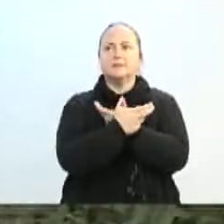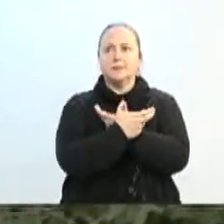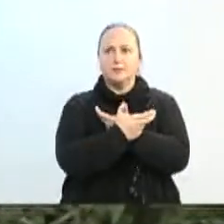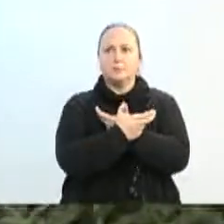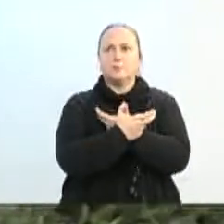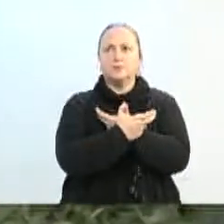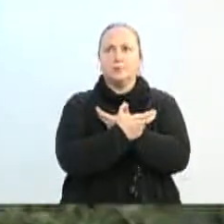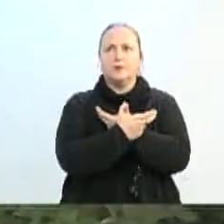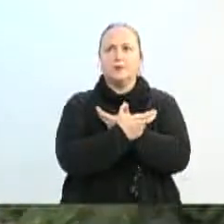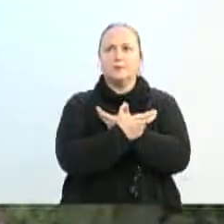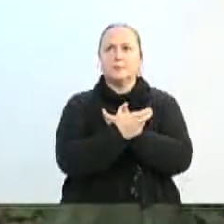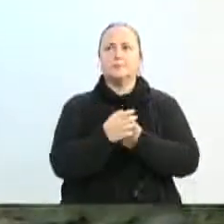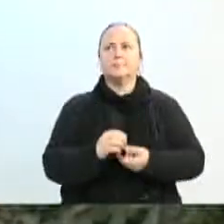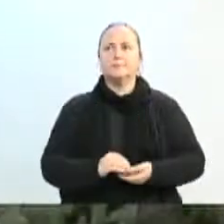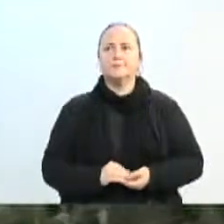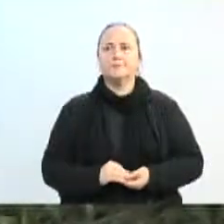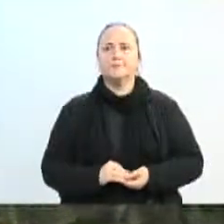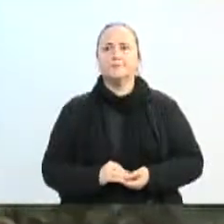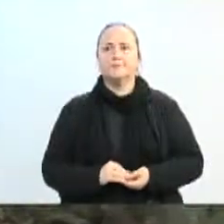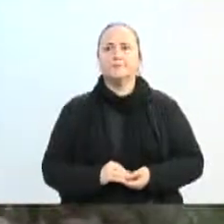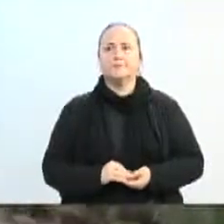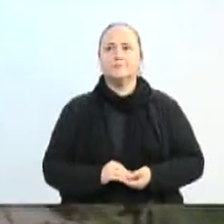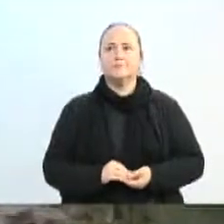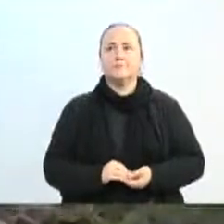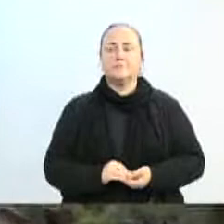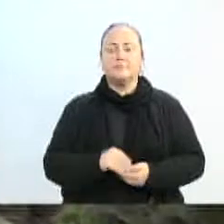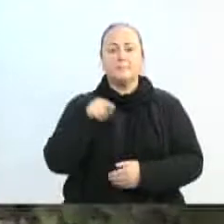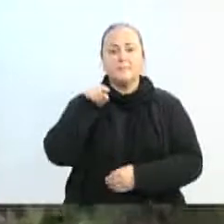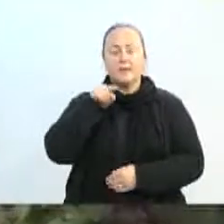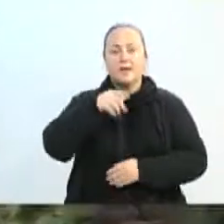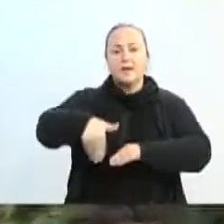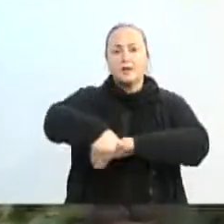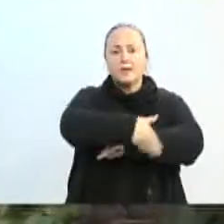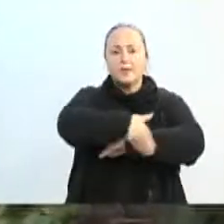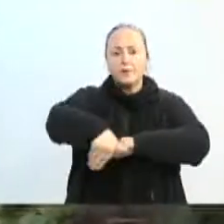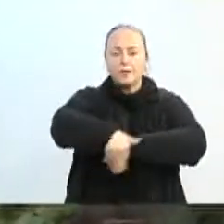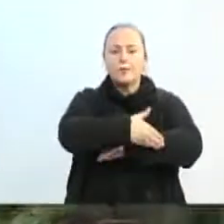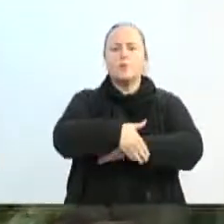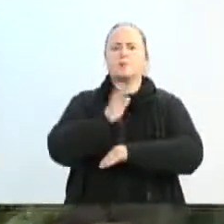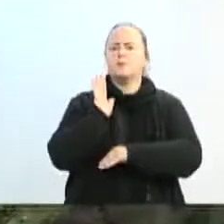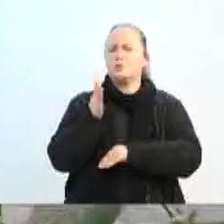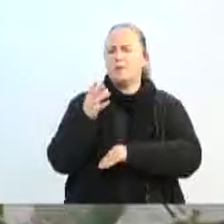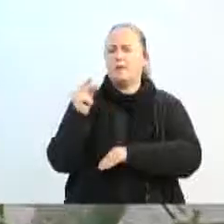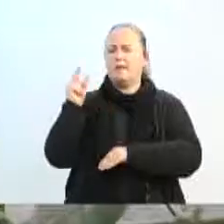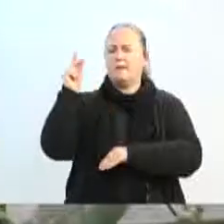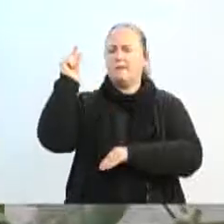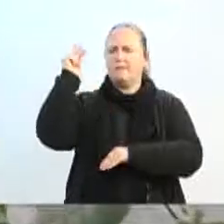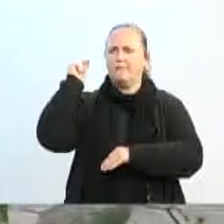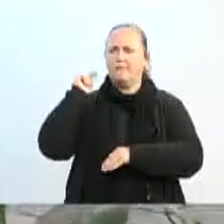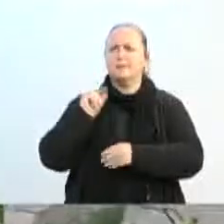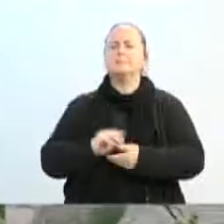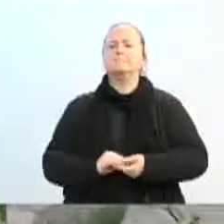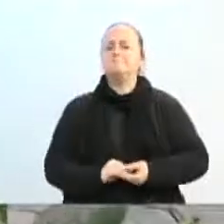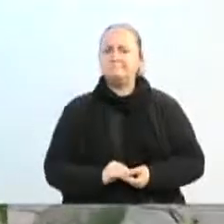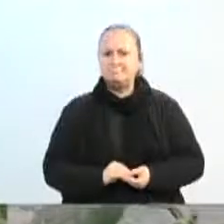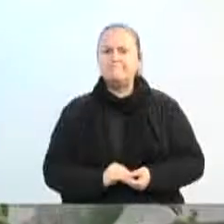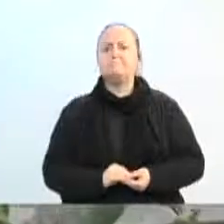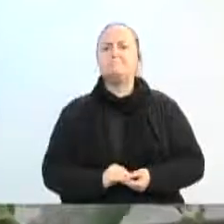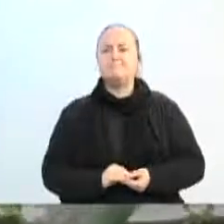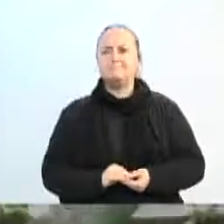que tem uma atuação junto com os moradores já bastante tempo há